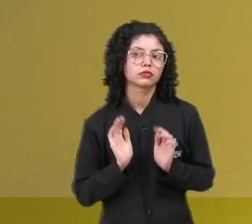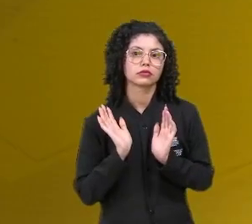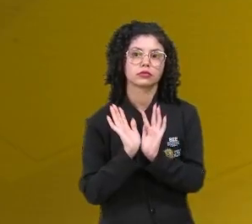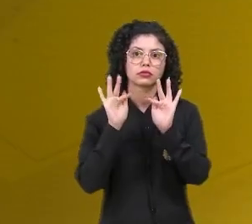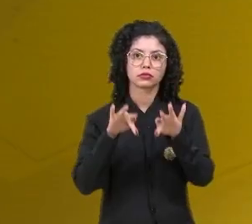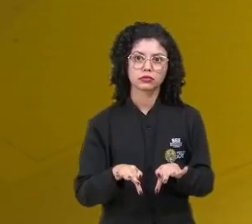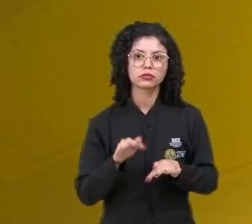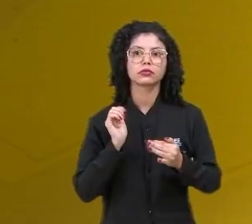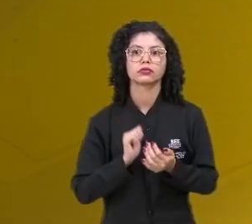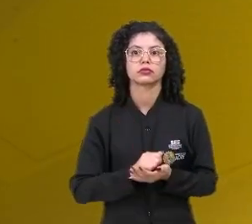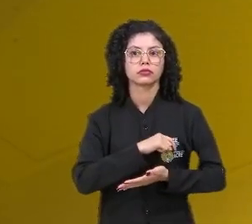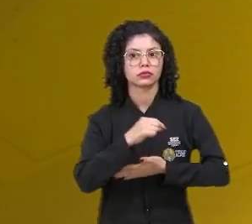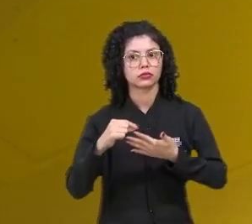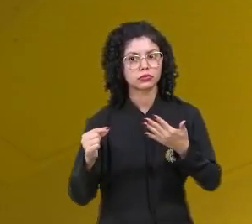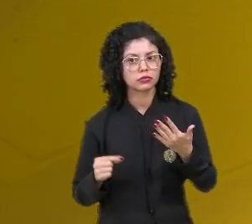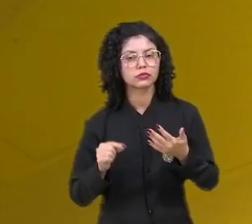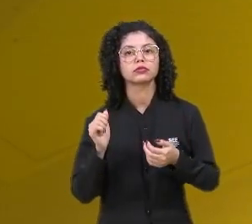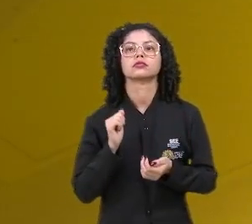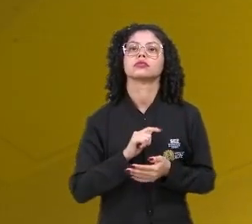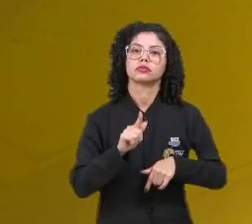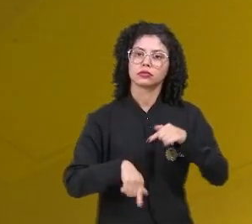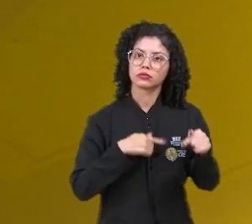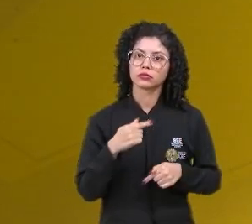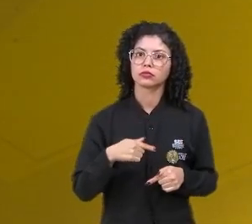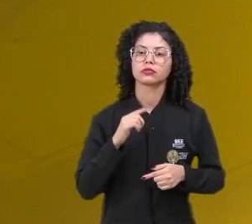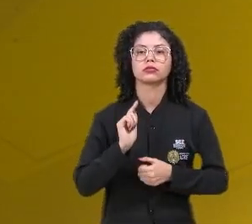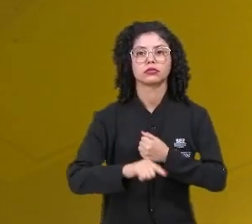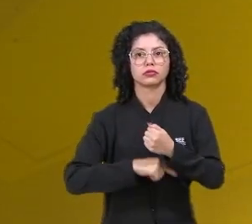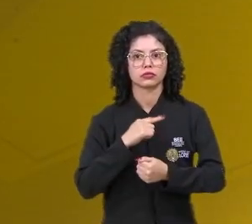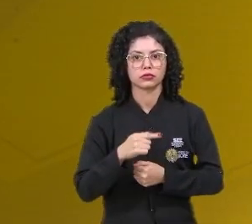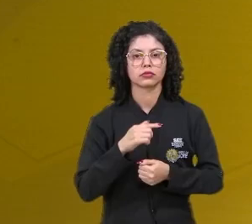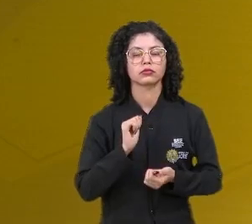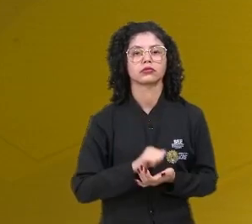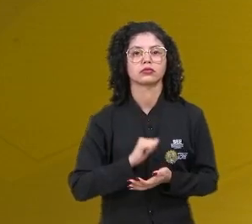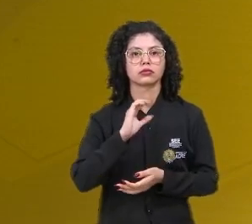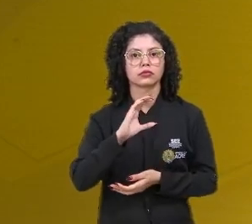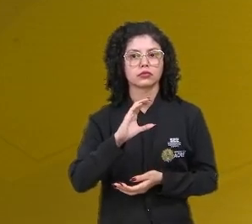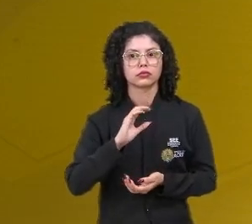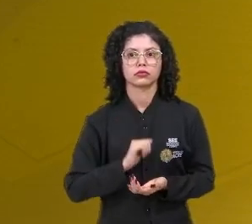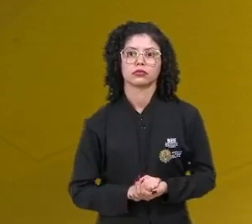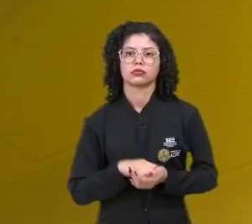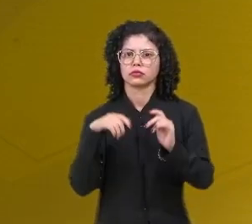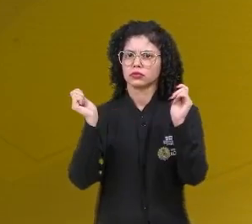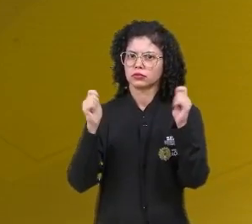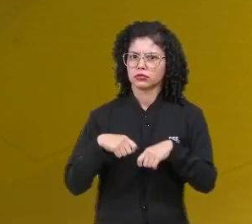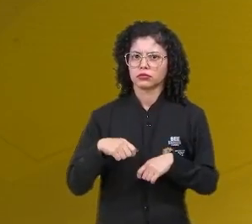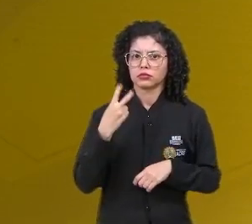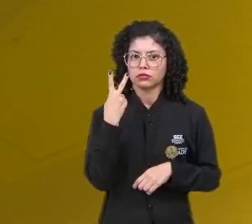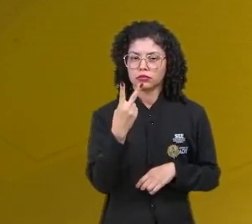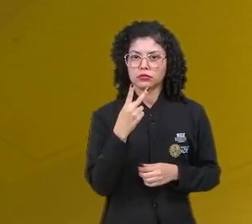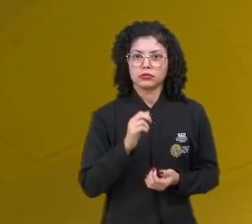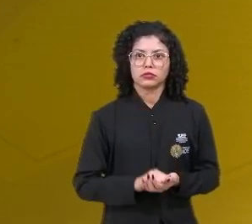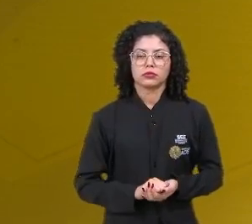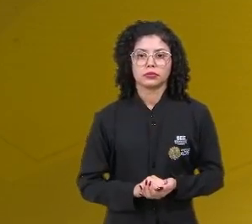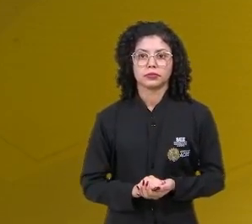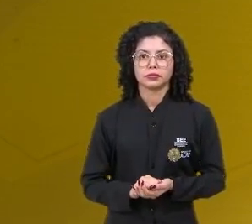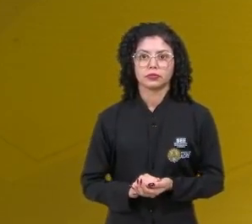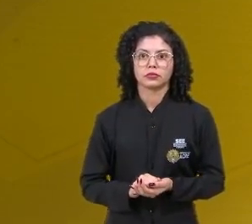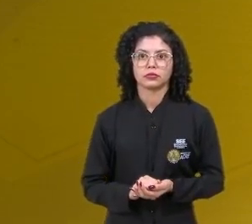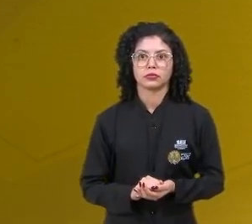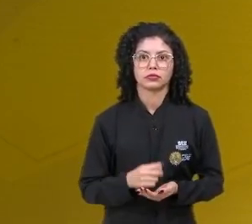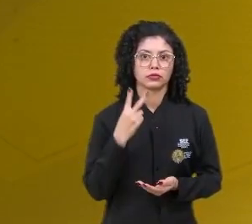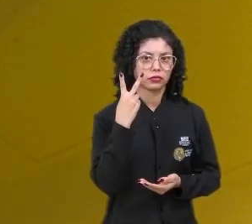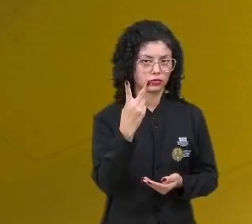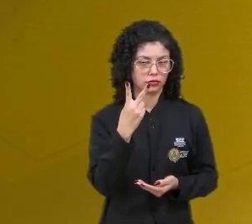concluir que o elemento químico carbono, na sua estrutura, ele vai possuir duas camadas, ou seja,